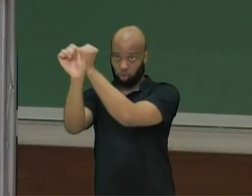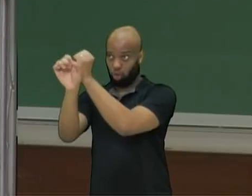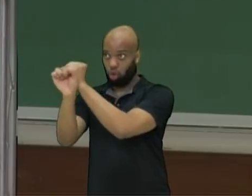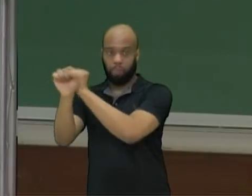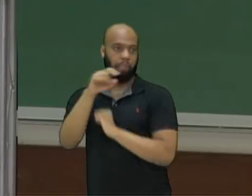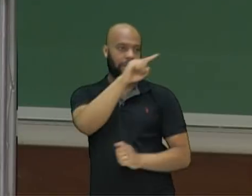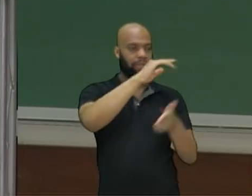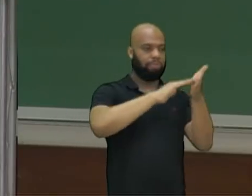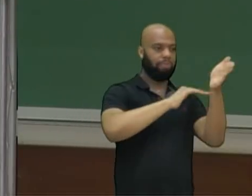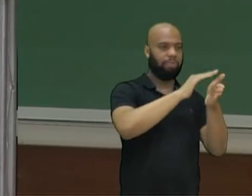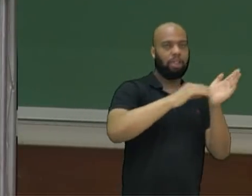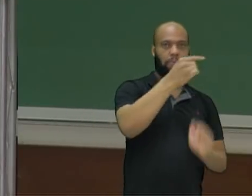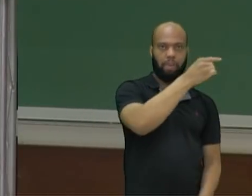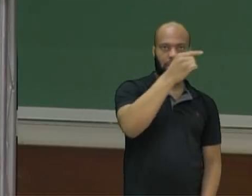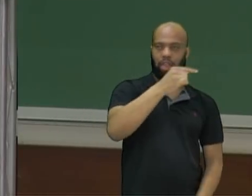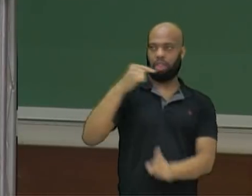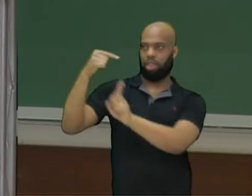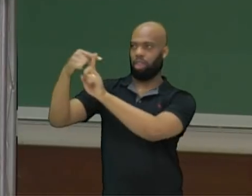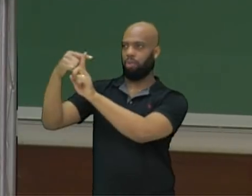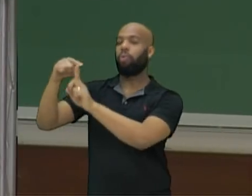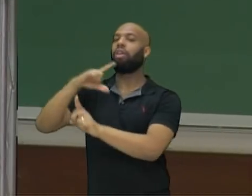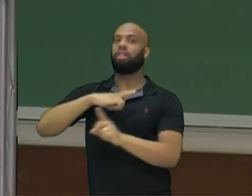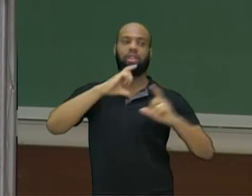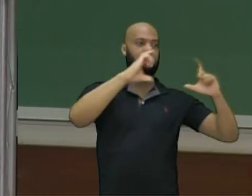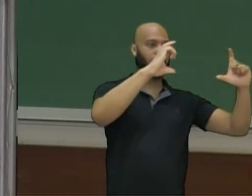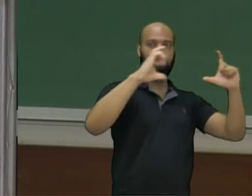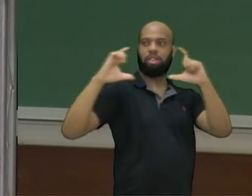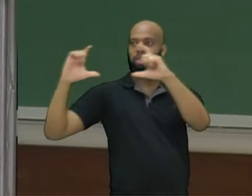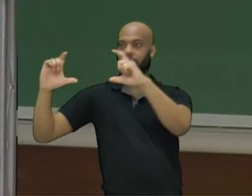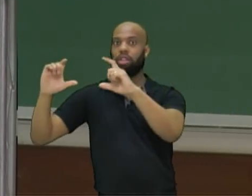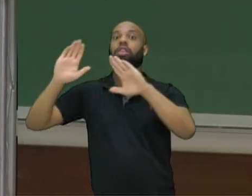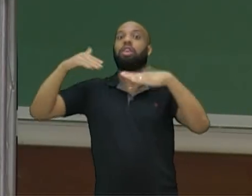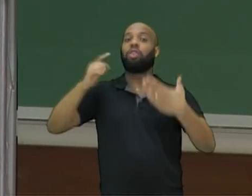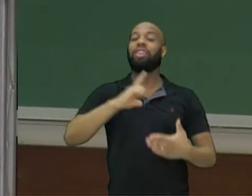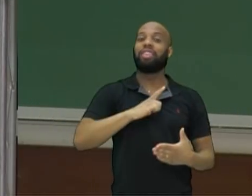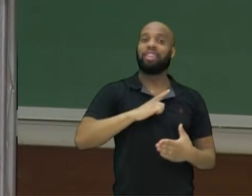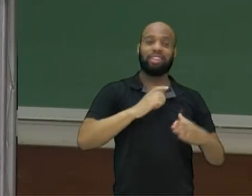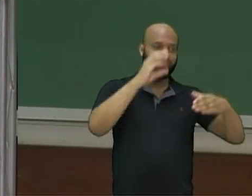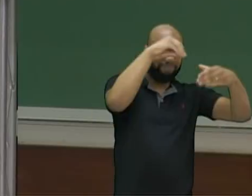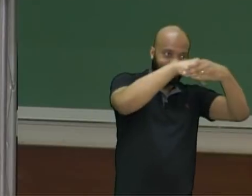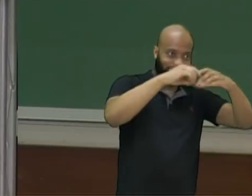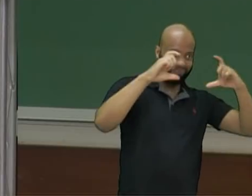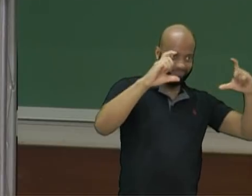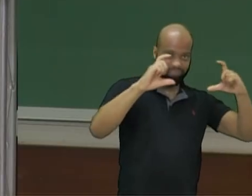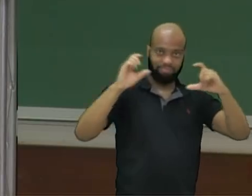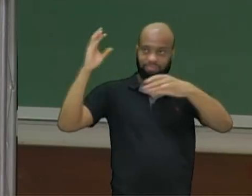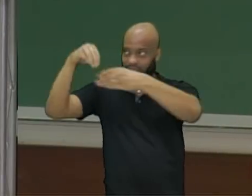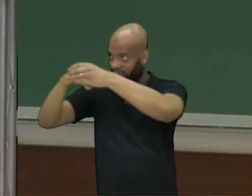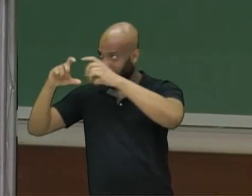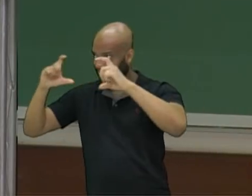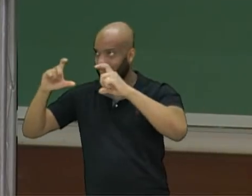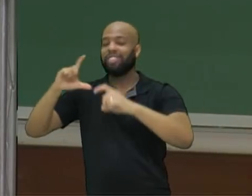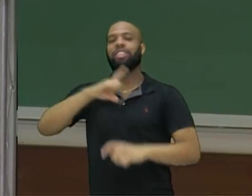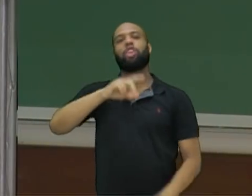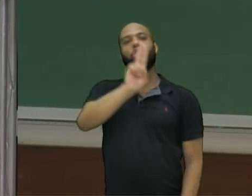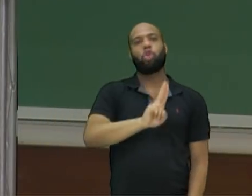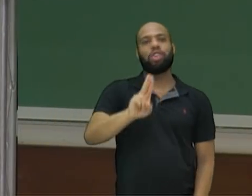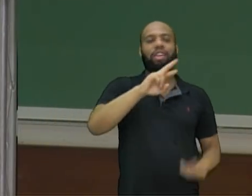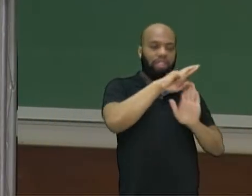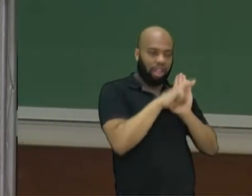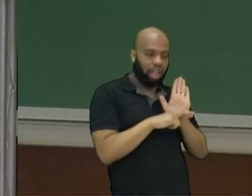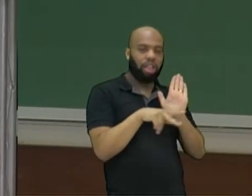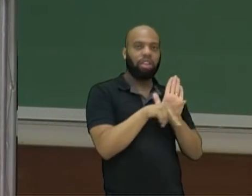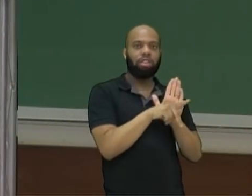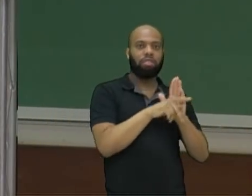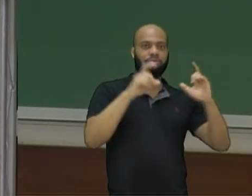números. Então, eu gosto de frisar bastante. Estão entre parênteses, aplica a propriedade distributiva. Todo mundo do primeiro